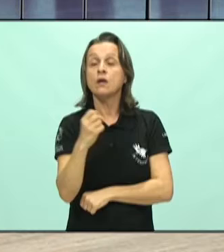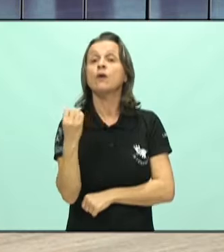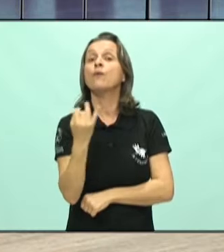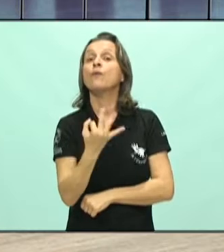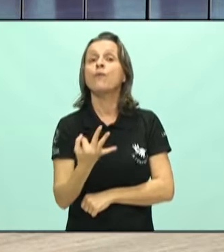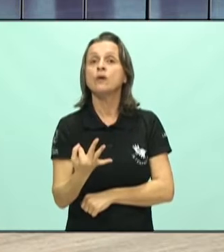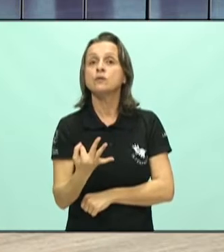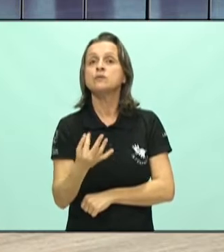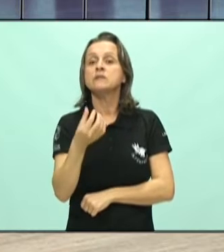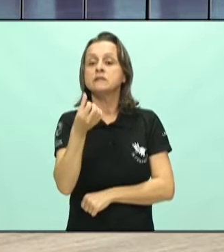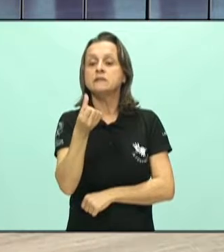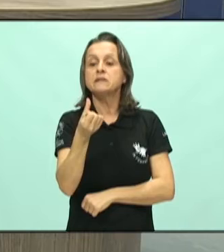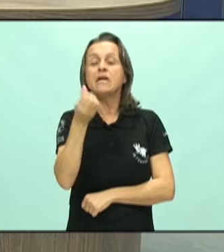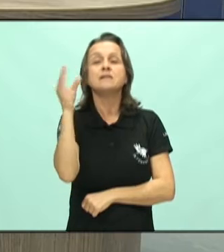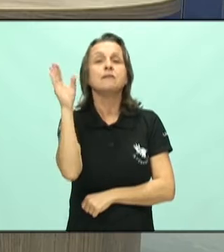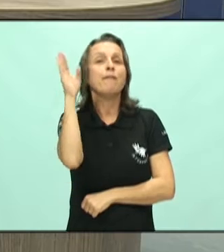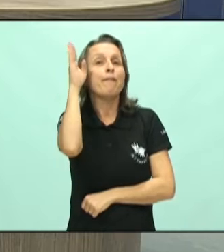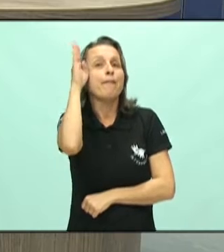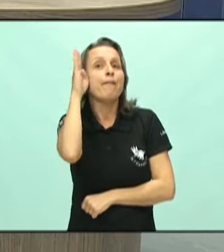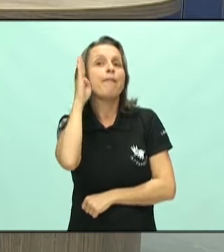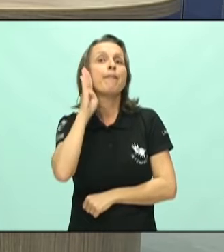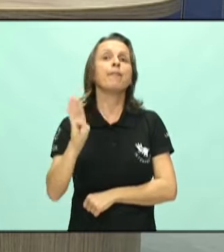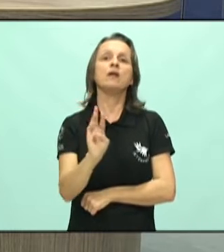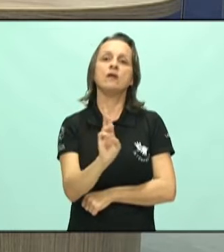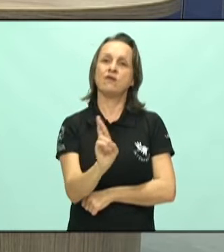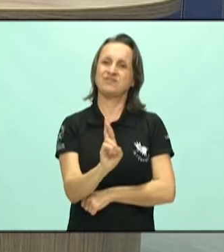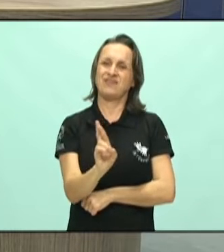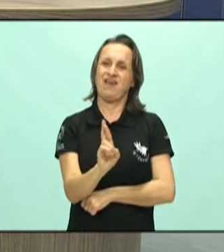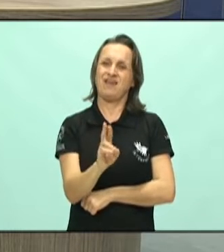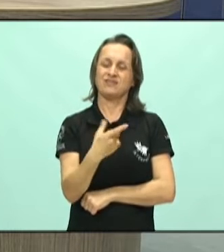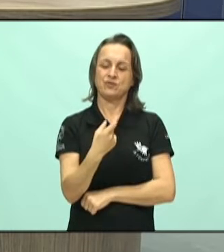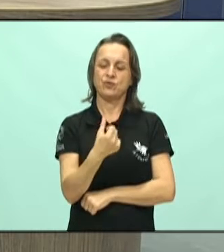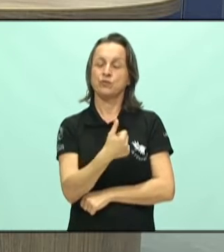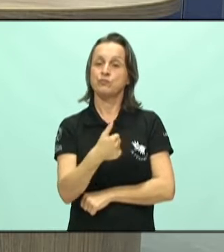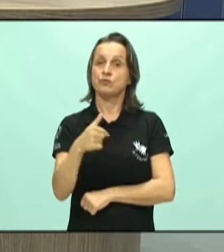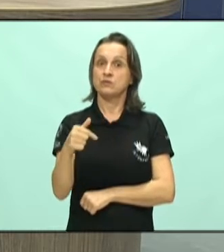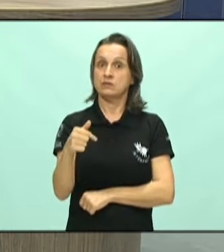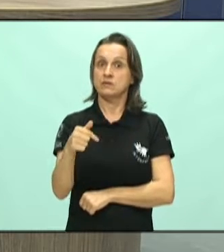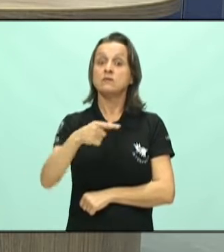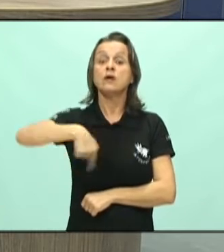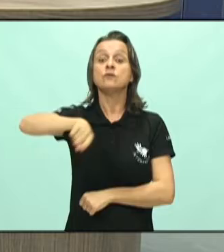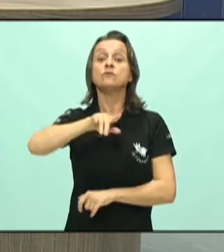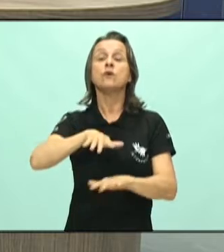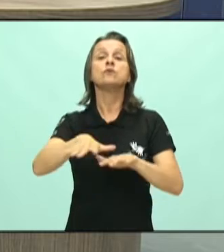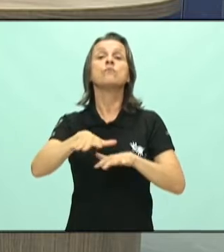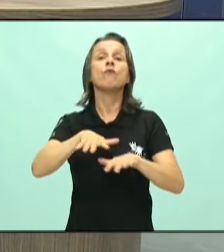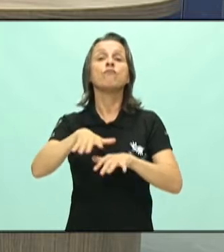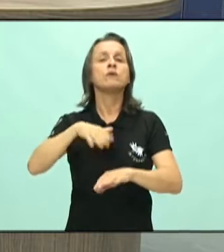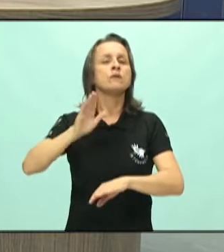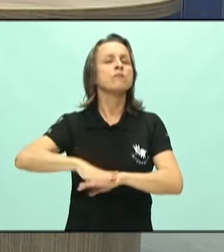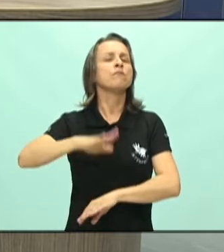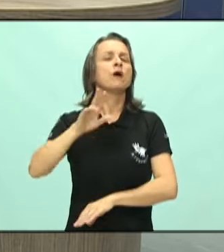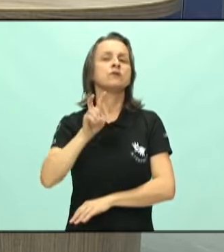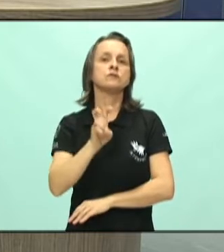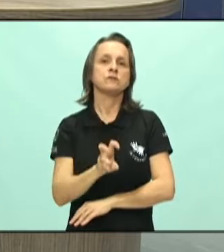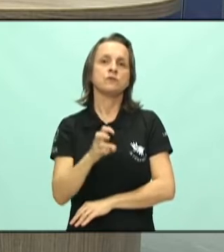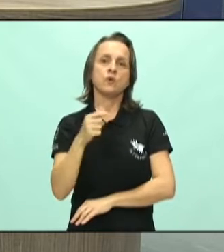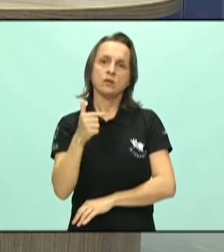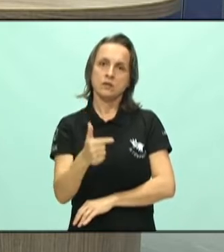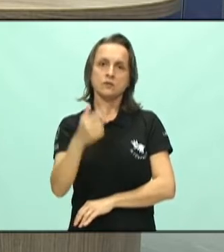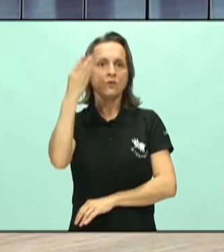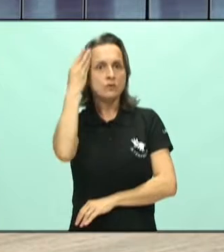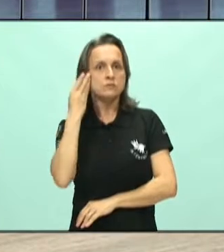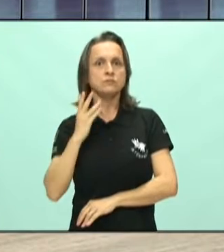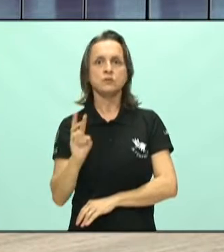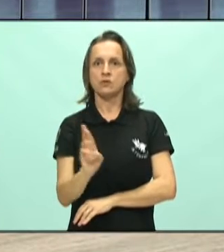cerca de 6 bilhões de reais. Em 2017, nós movimentamos mais de 52 bilhões de